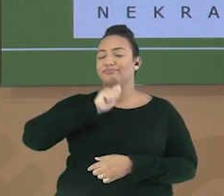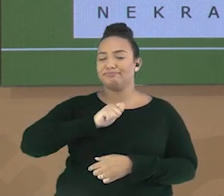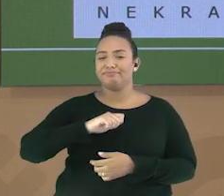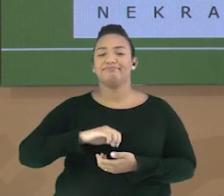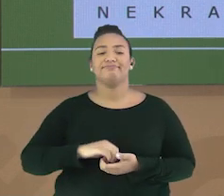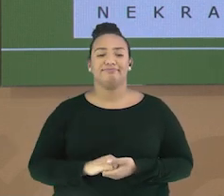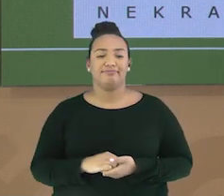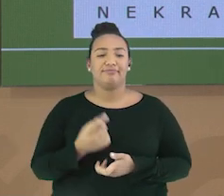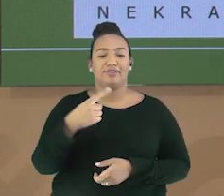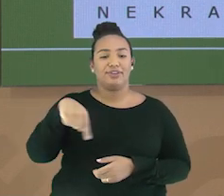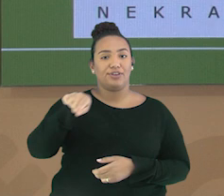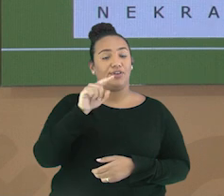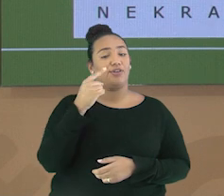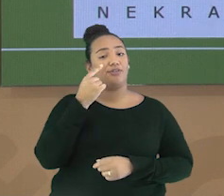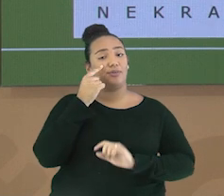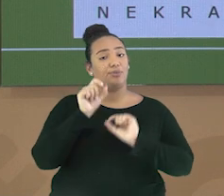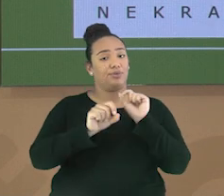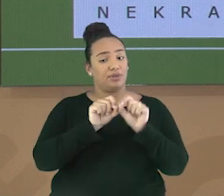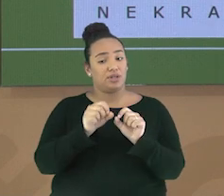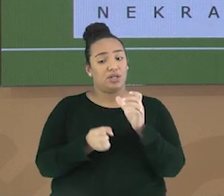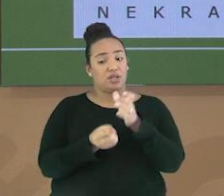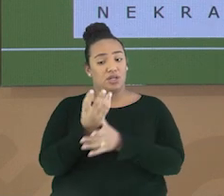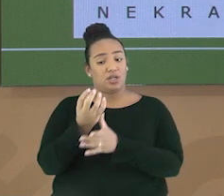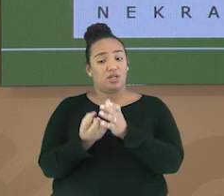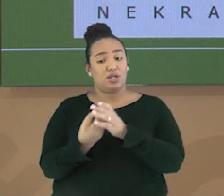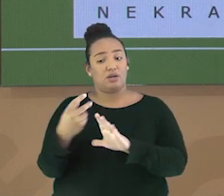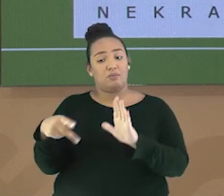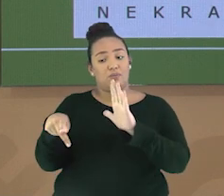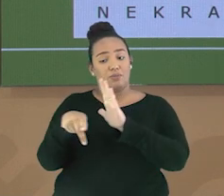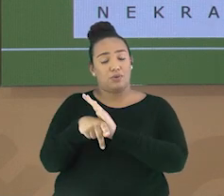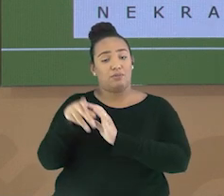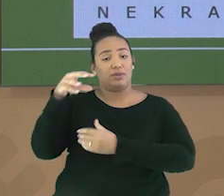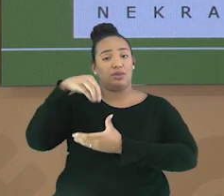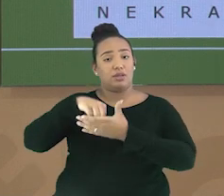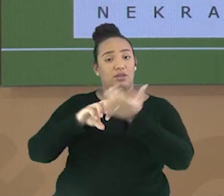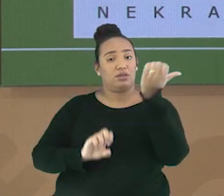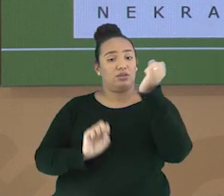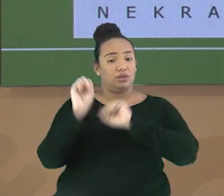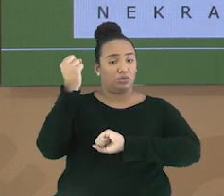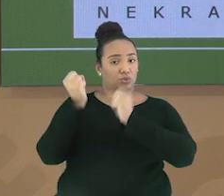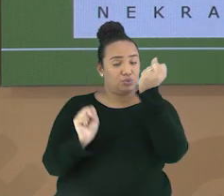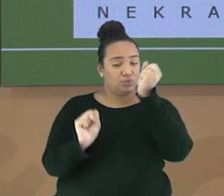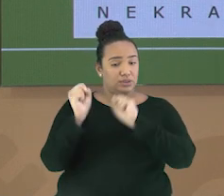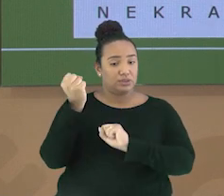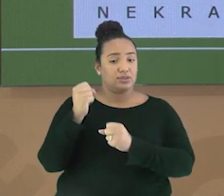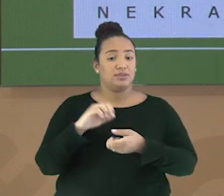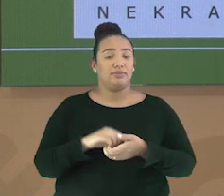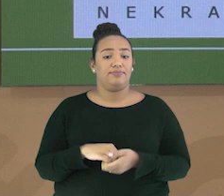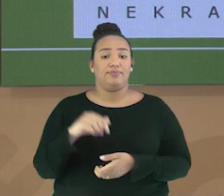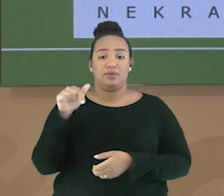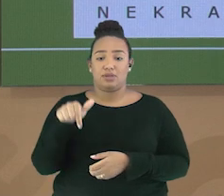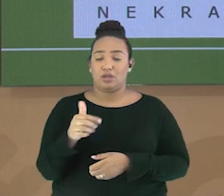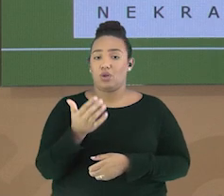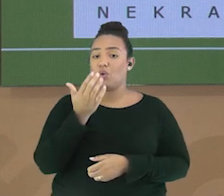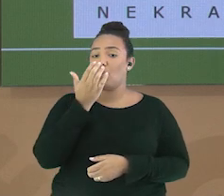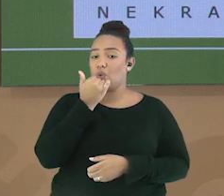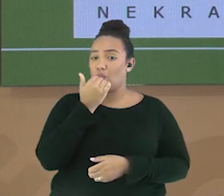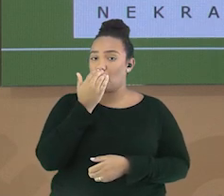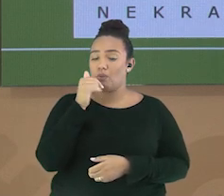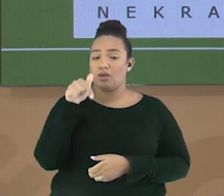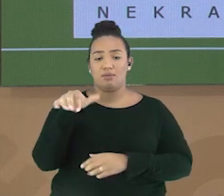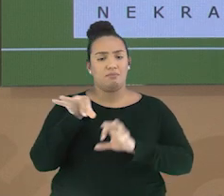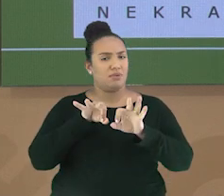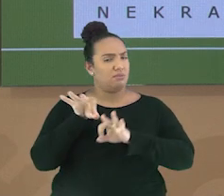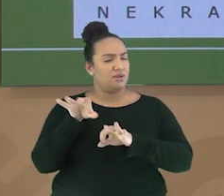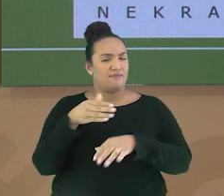ser alimentos processados por meio da atividade industrial. São alimentos de fácil preparo,